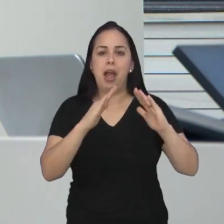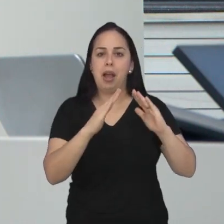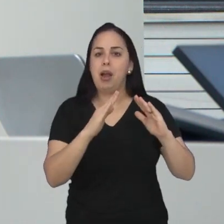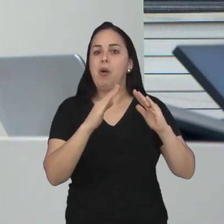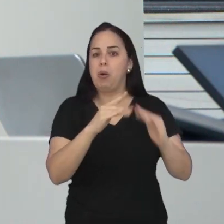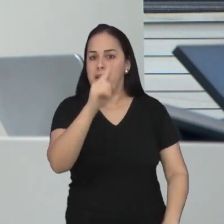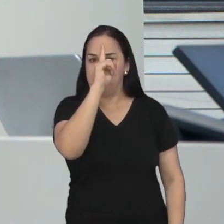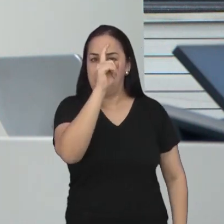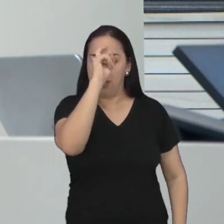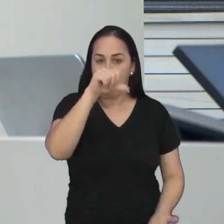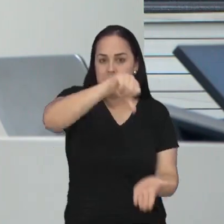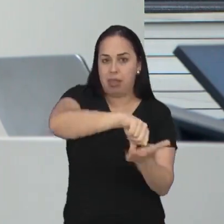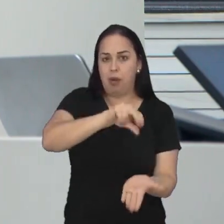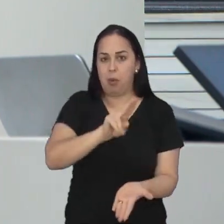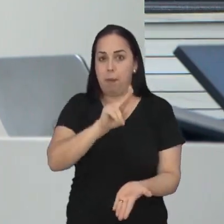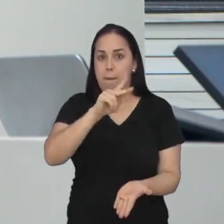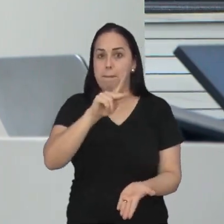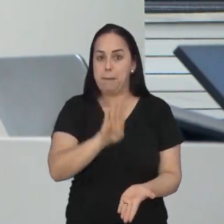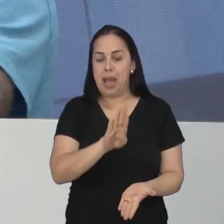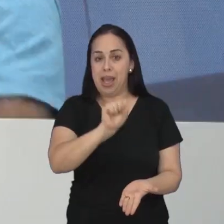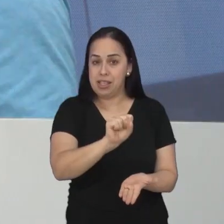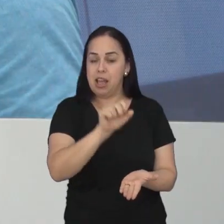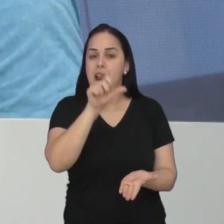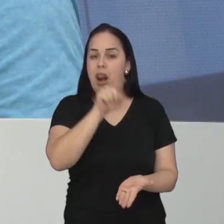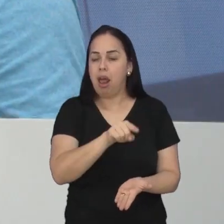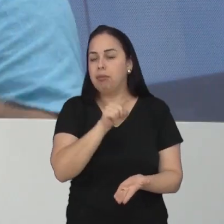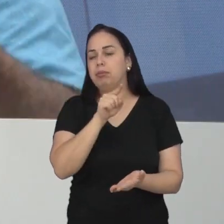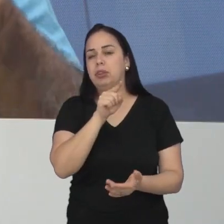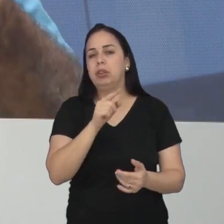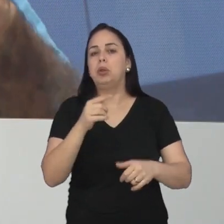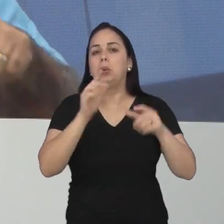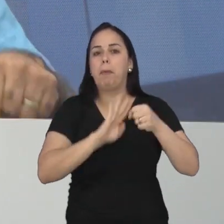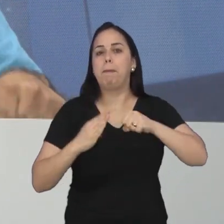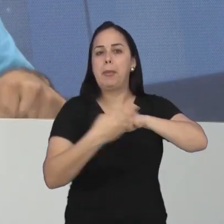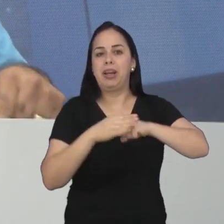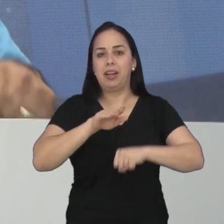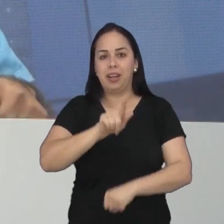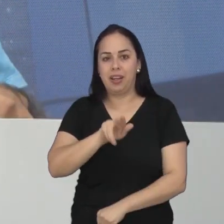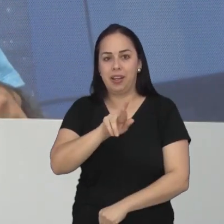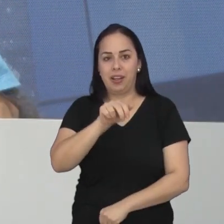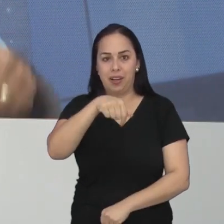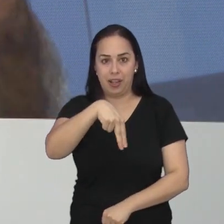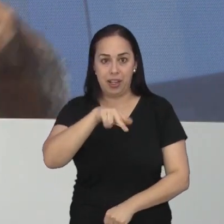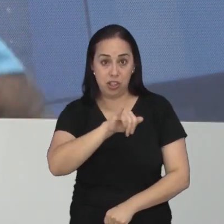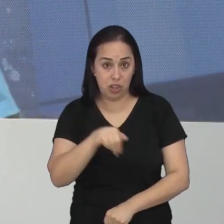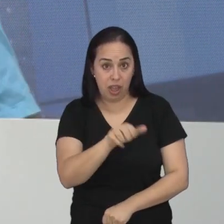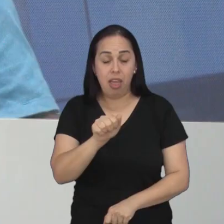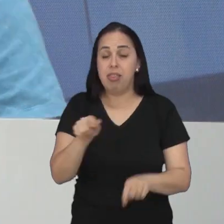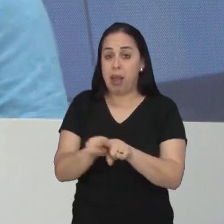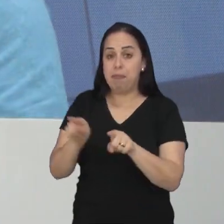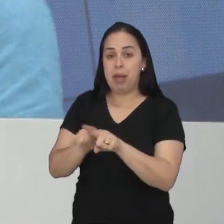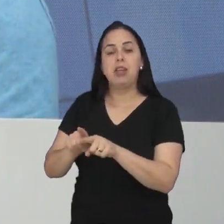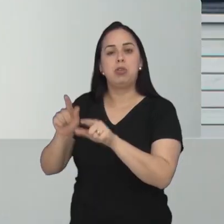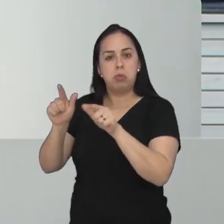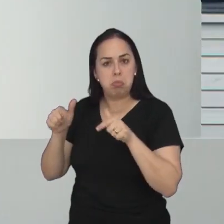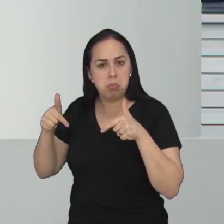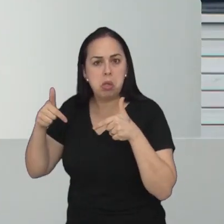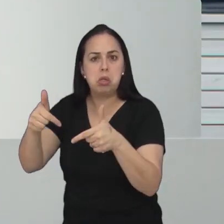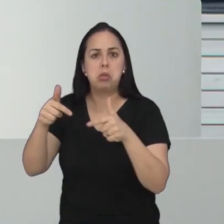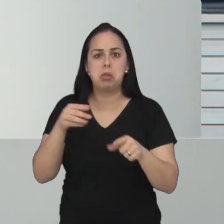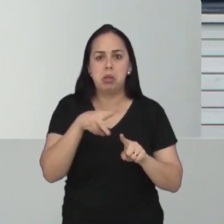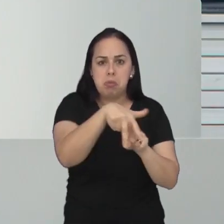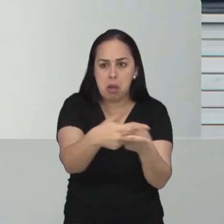nova UBS do bairro Jardim da Granja. Ainda segundo o parlamentar, a atual gestão também estaria empenhada em outras obras